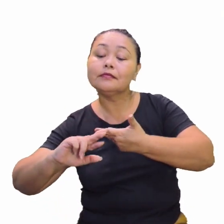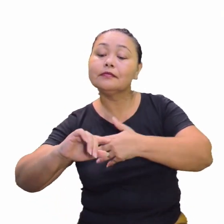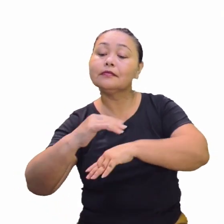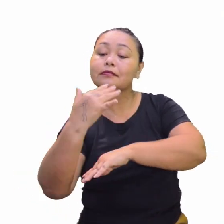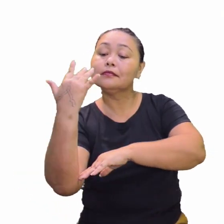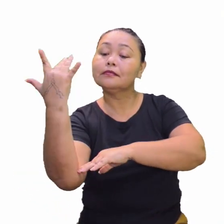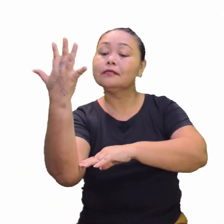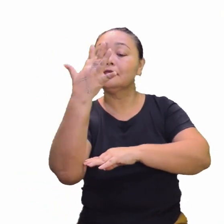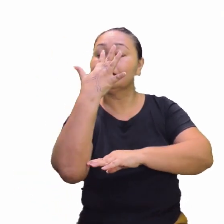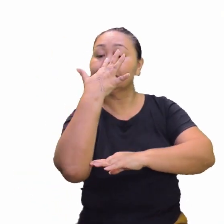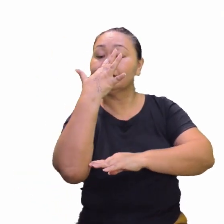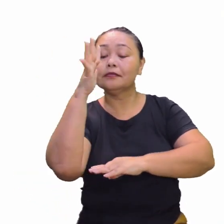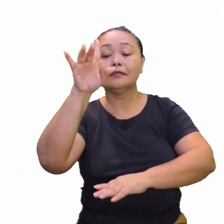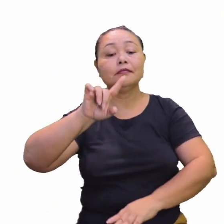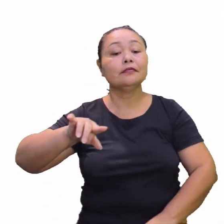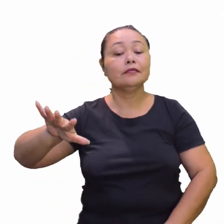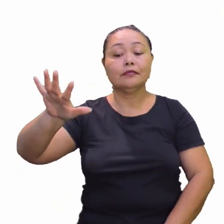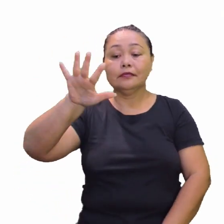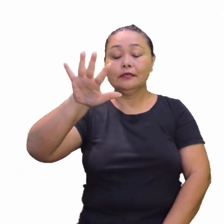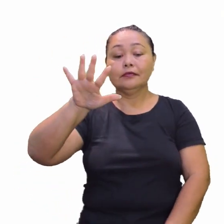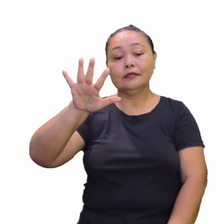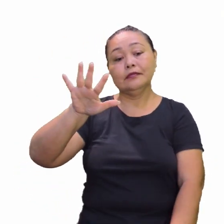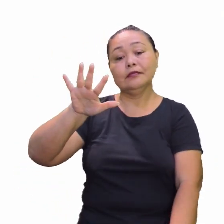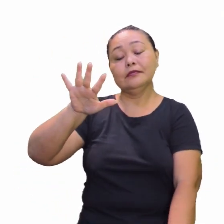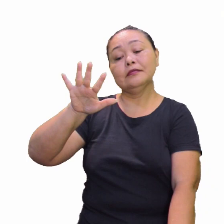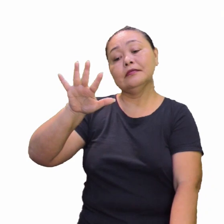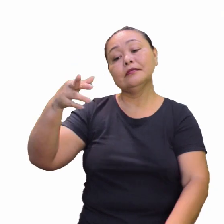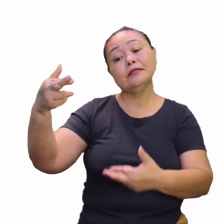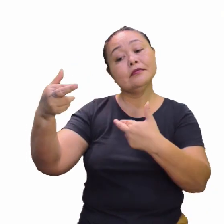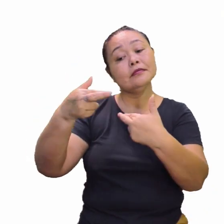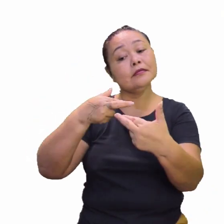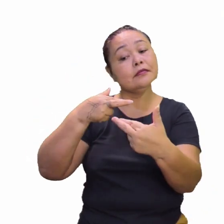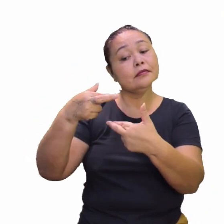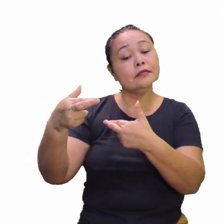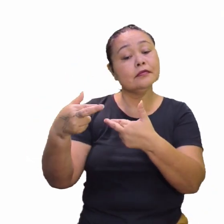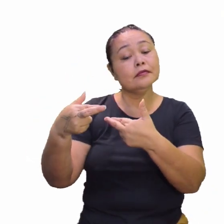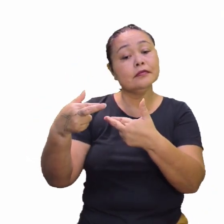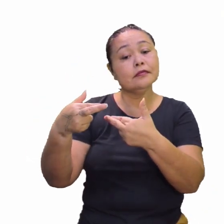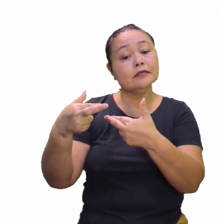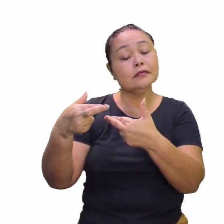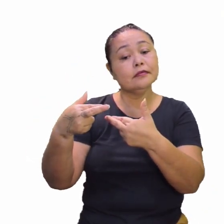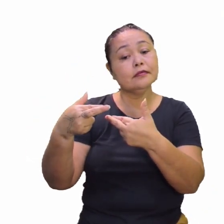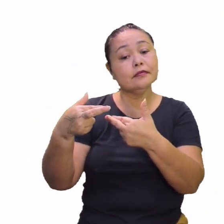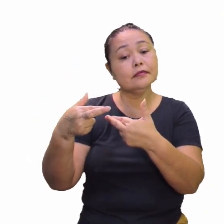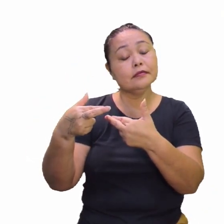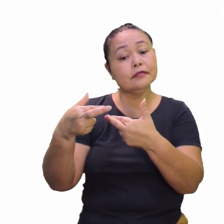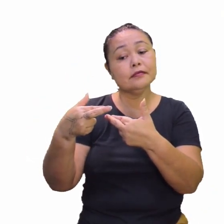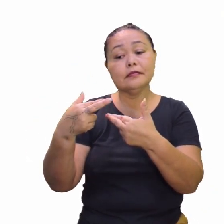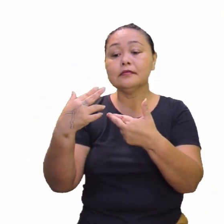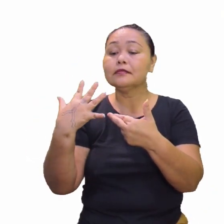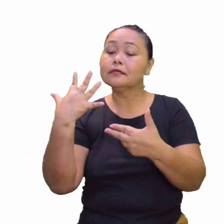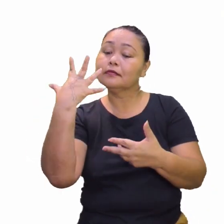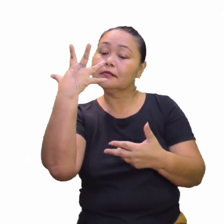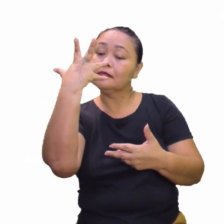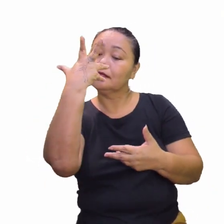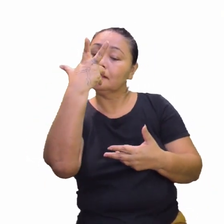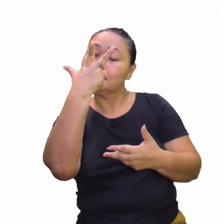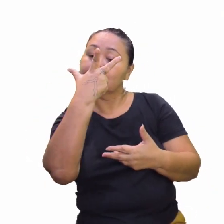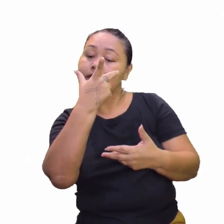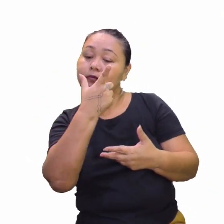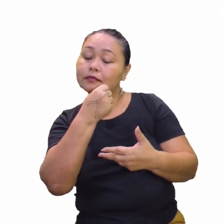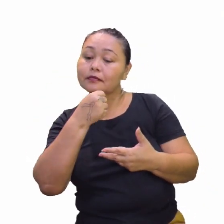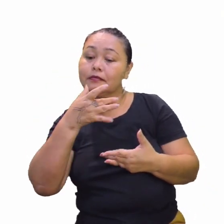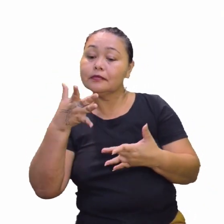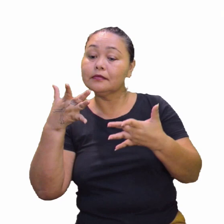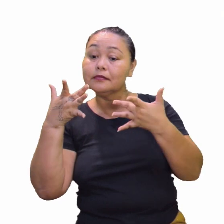relacionado a paisagens, está relacionado as belezas cênicas de